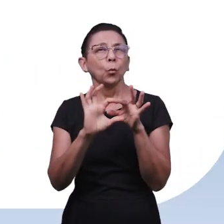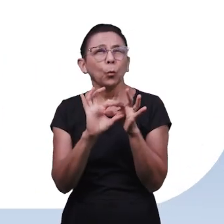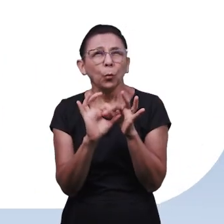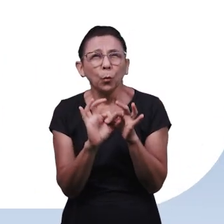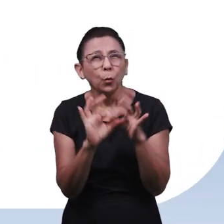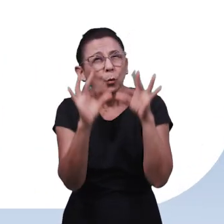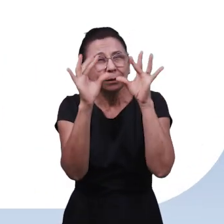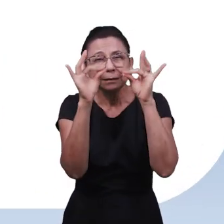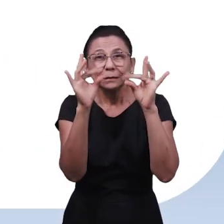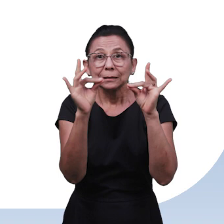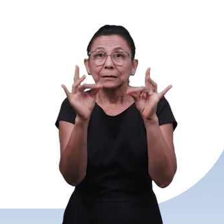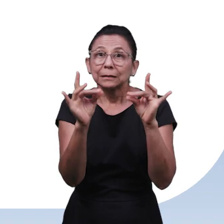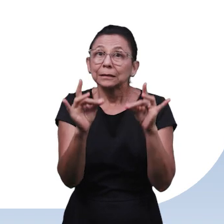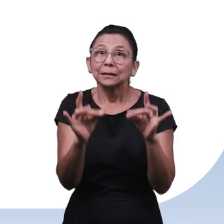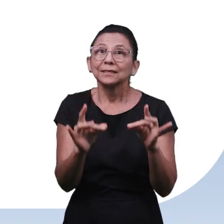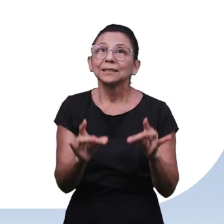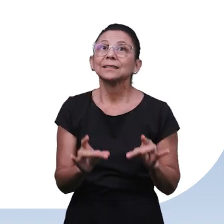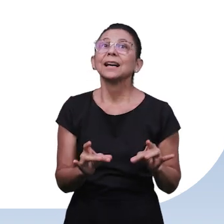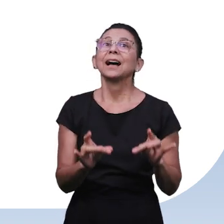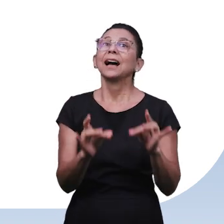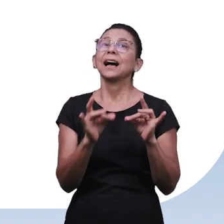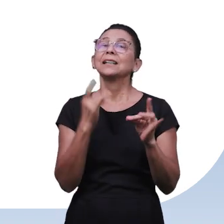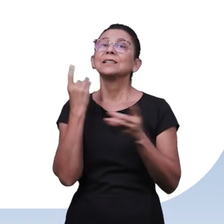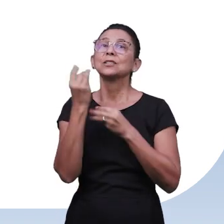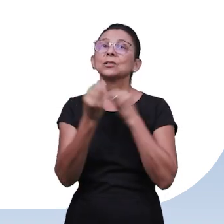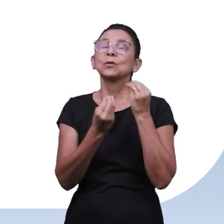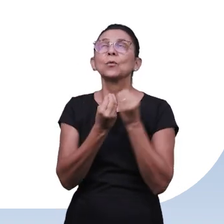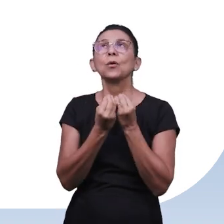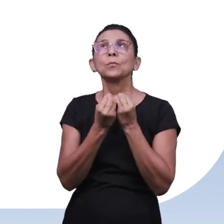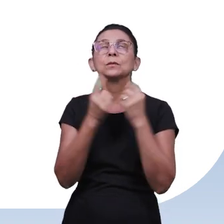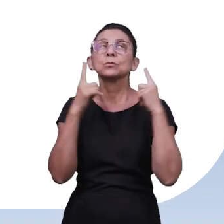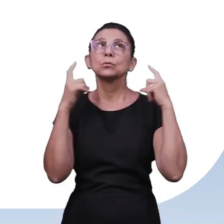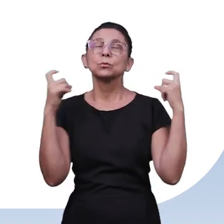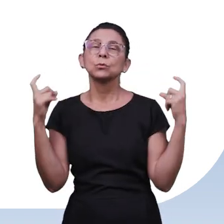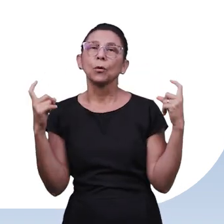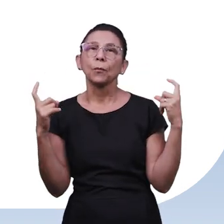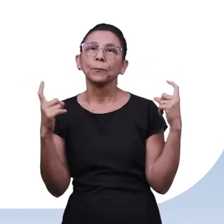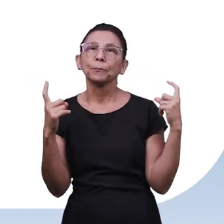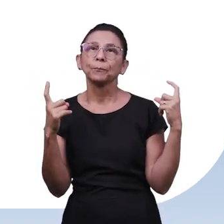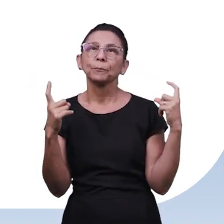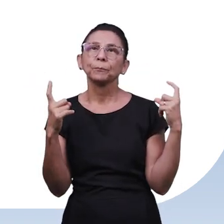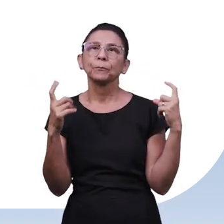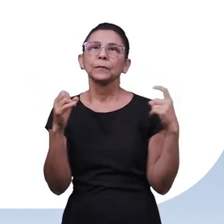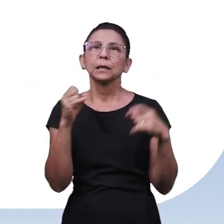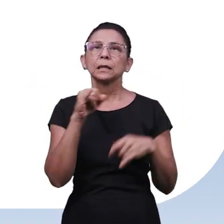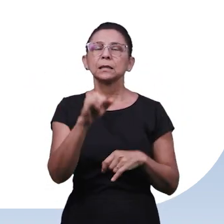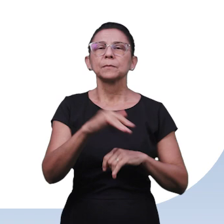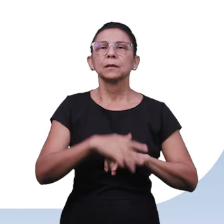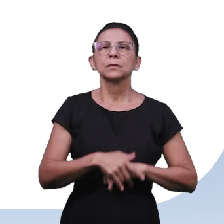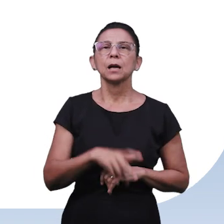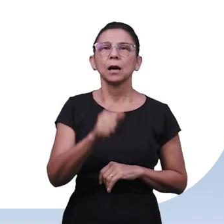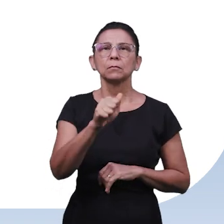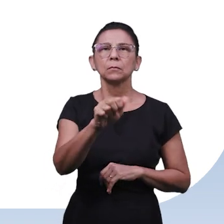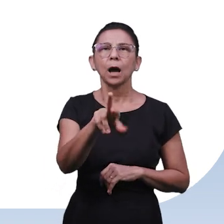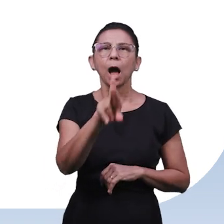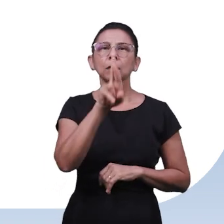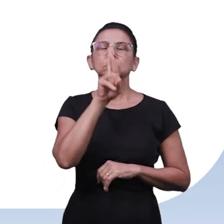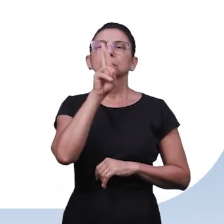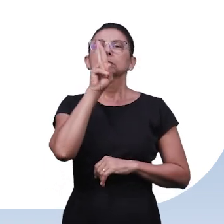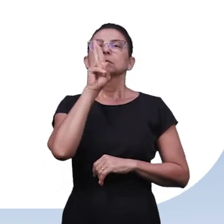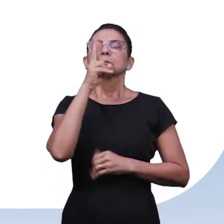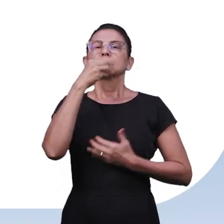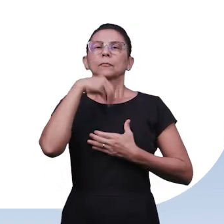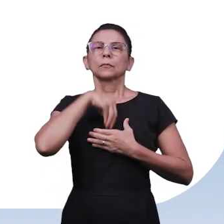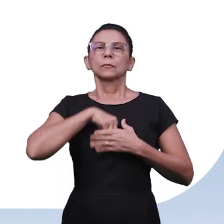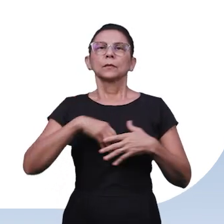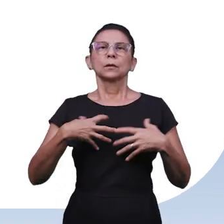todos os detalhes, na verdade, da produção do nosso som. Então imagine que você inspirou, colocou ar dentro